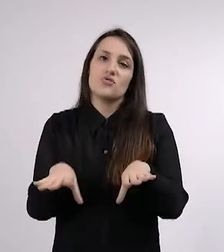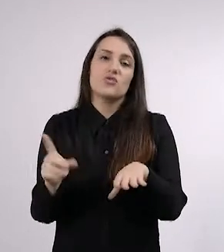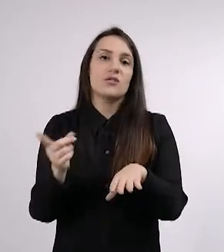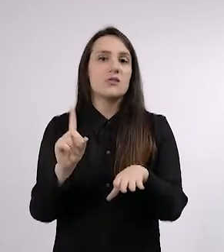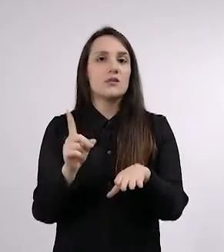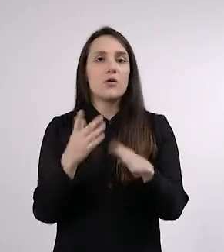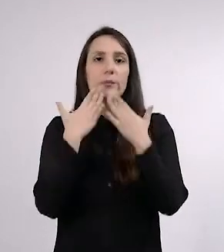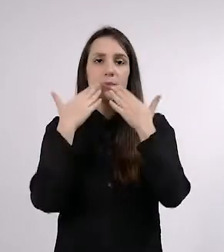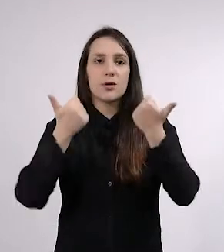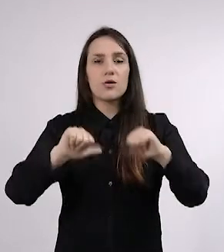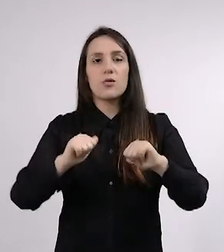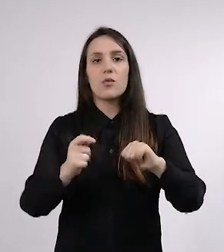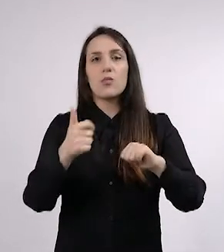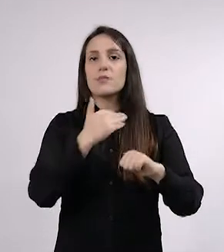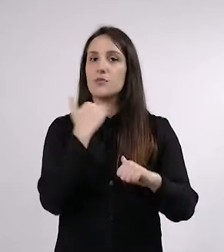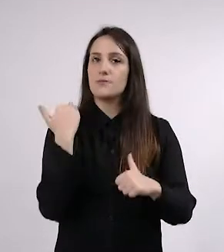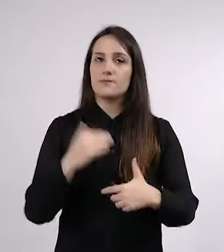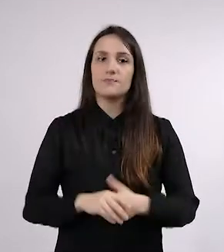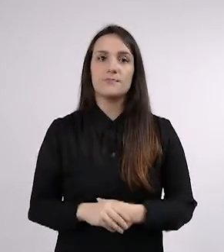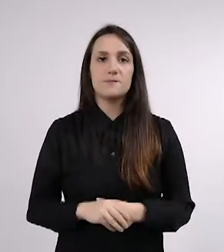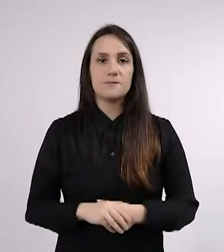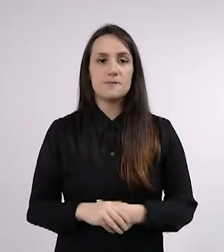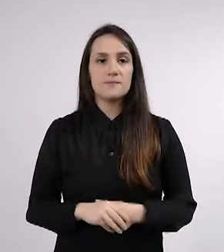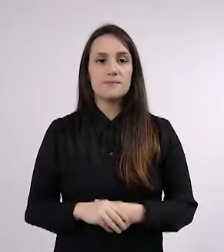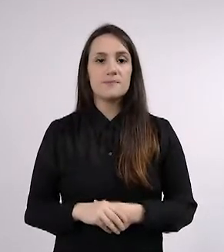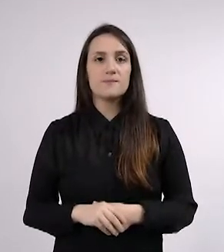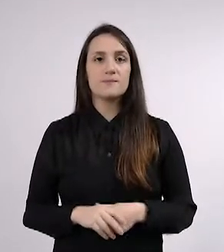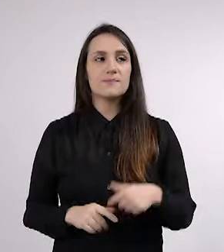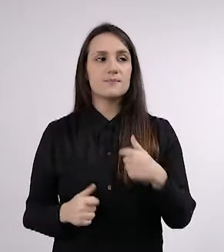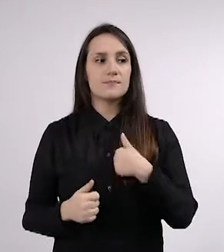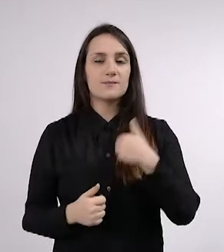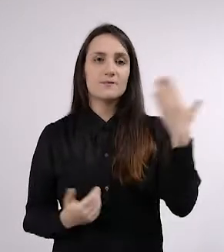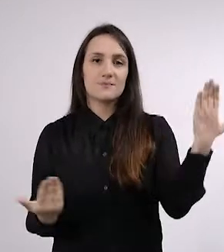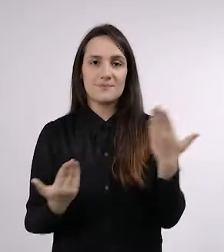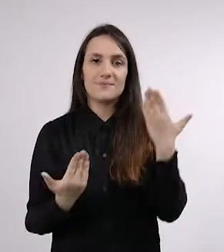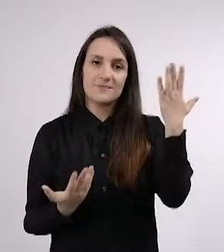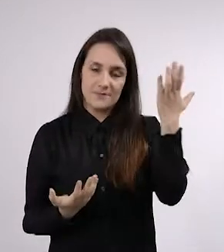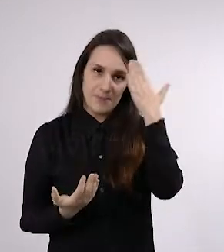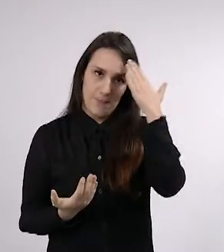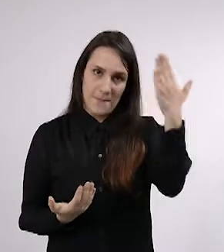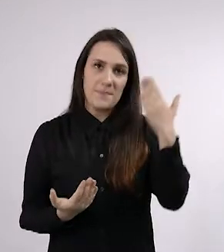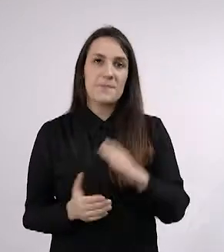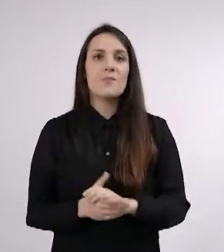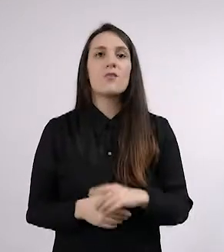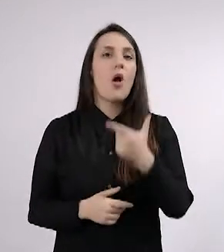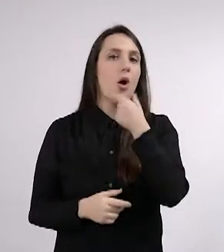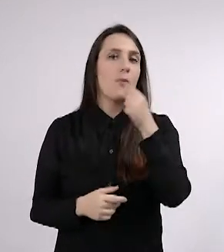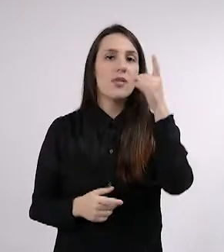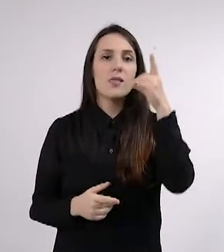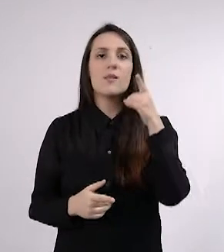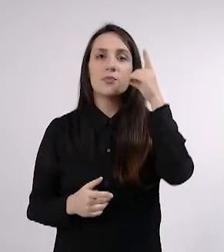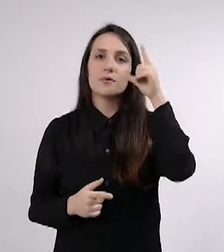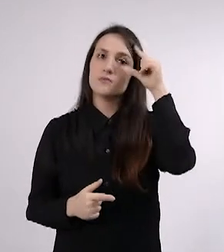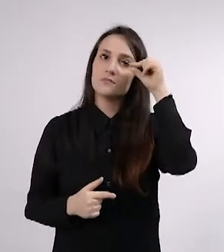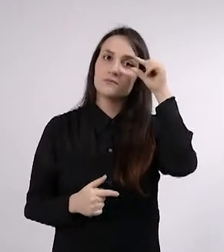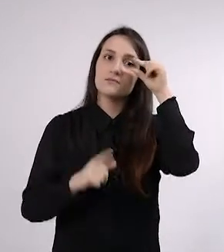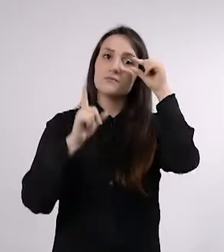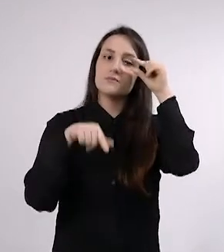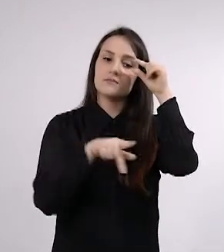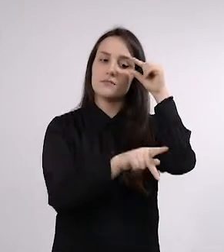na UTI? Muito bem, eu quero agradecer aqui a presença do nosso querido amigo, deputado Gerson Claro,